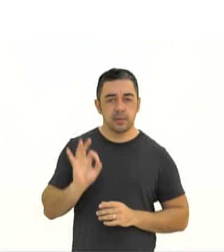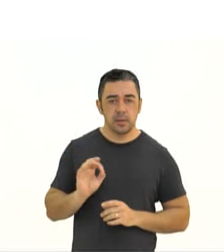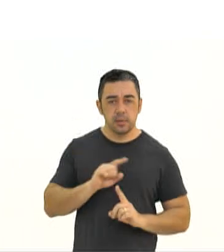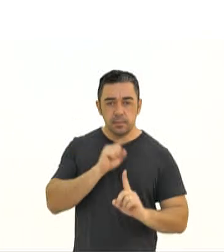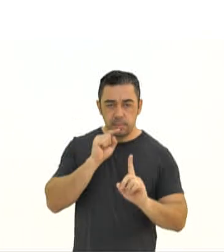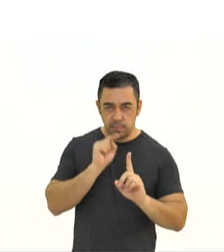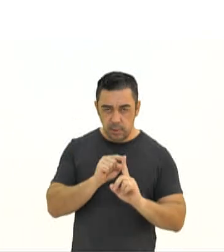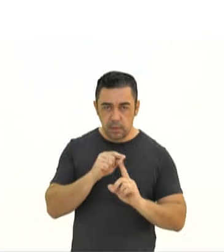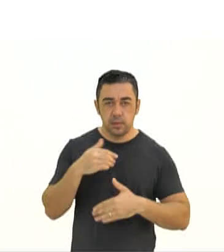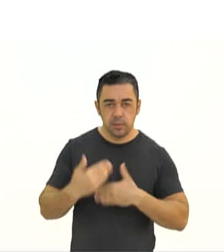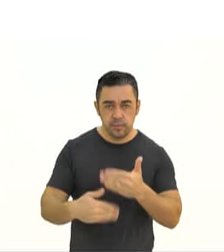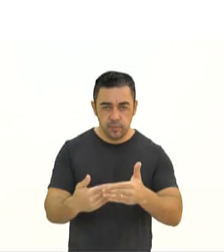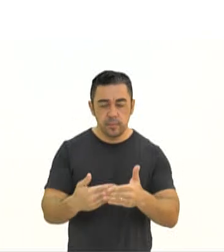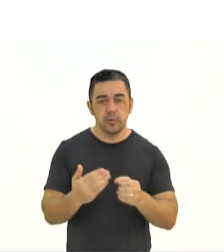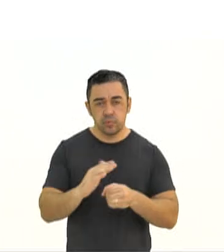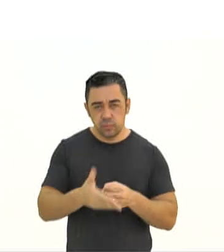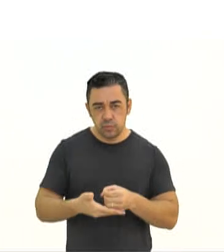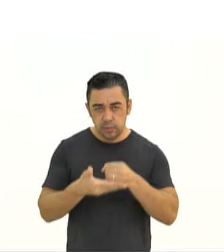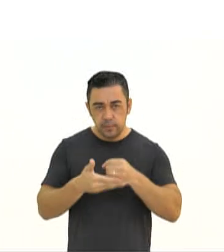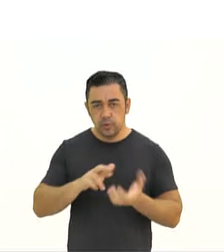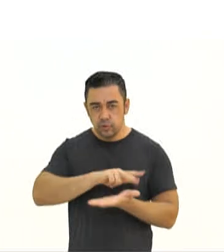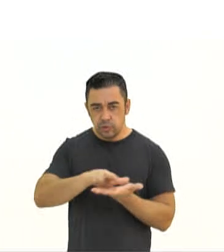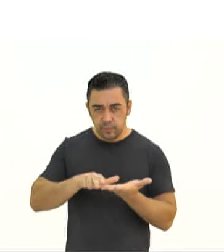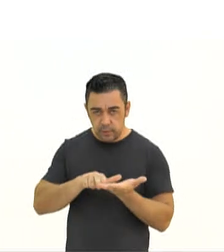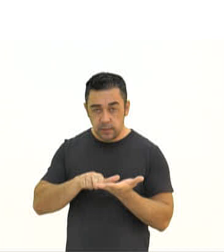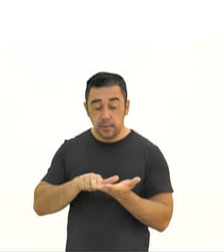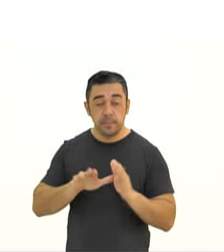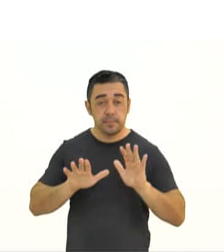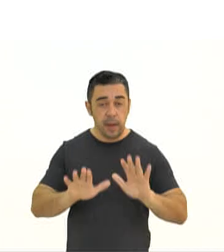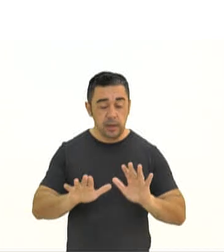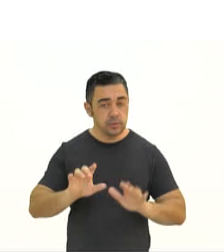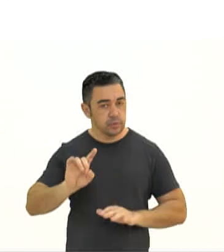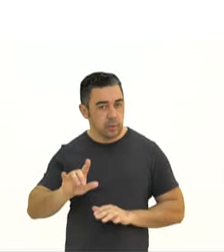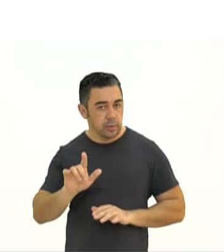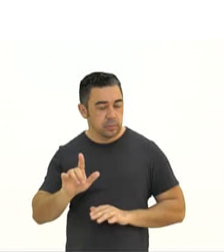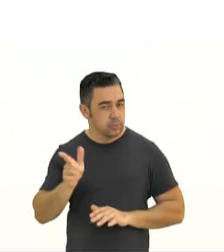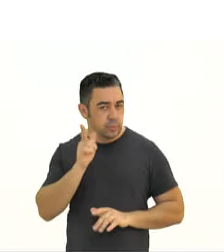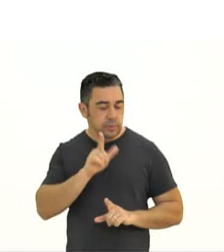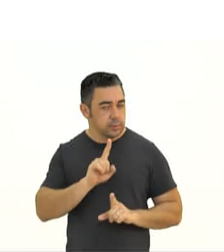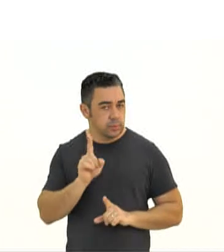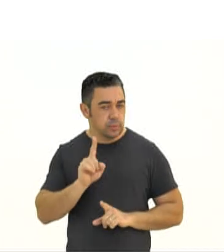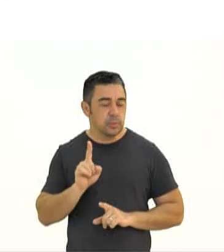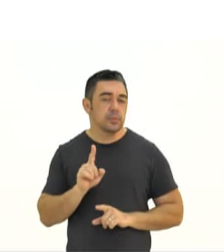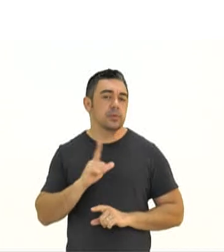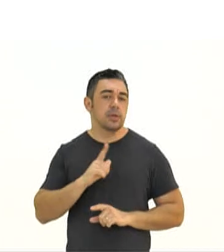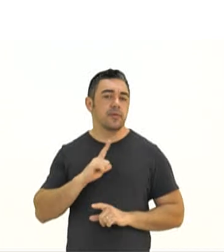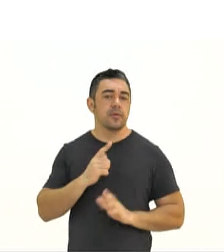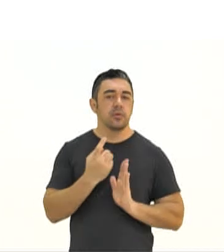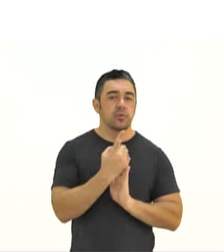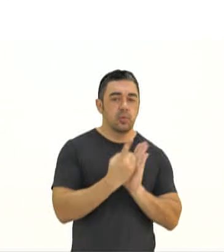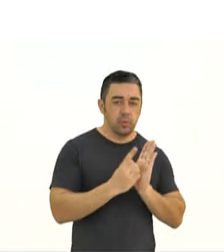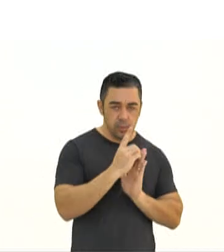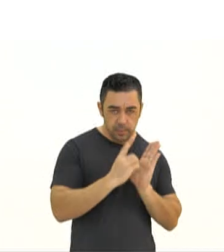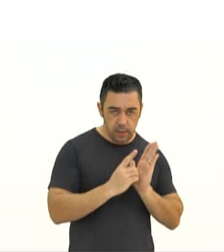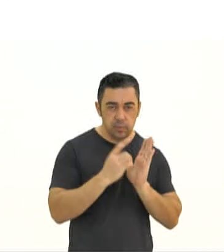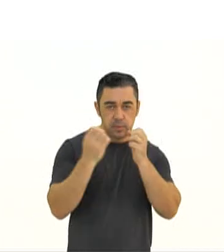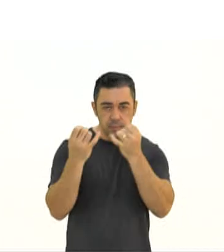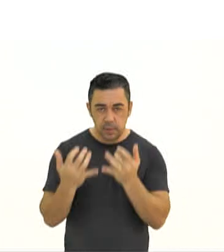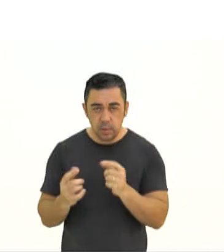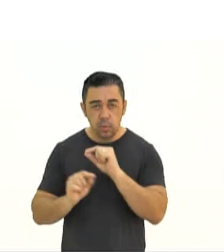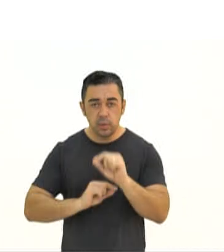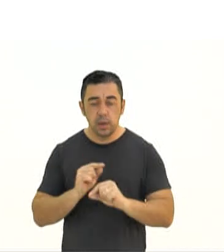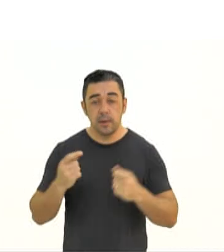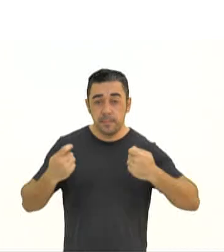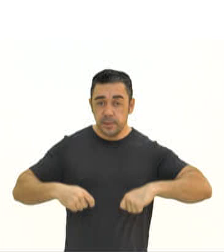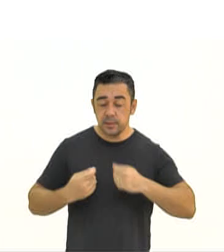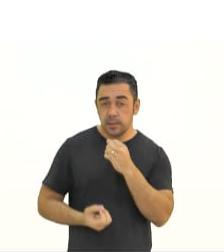de desenvolvimento sustentável em diferentes áreas, mas isso não foi atingido. O documento apenas cita que eles devem